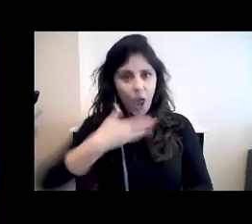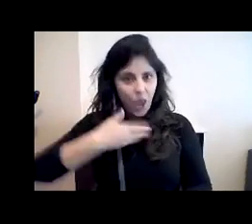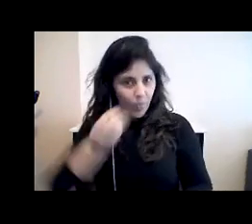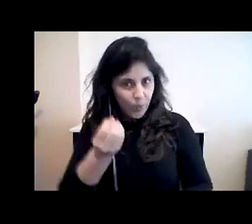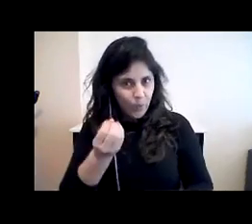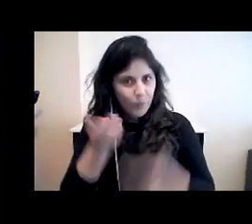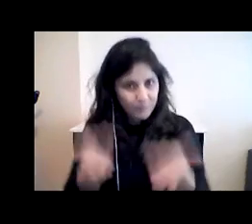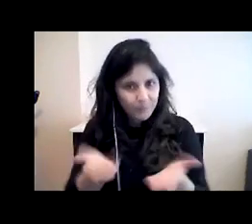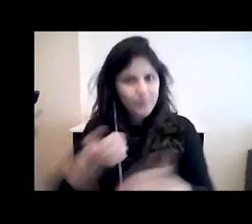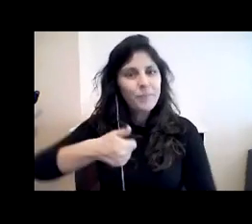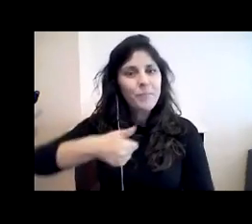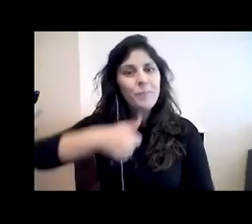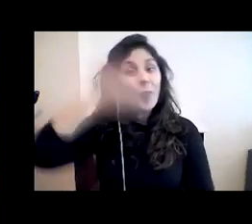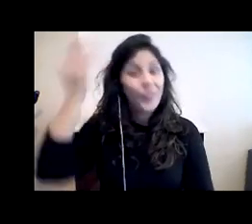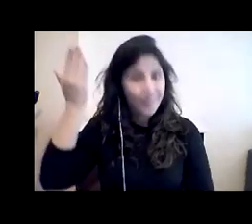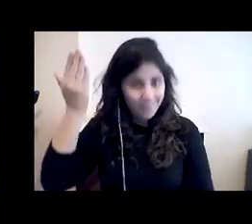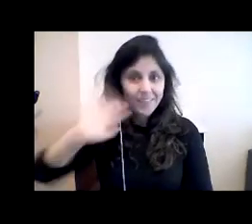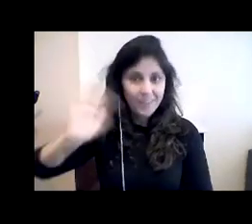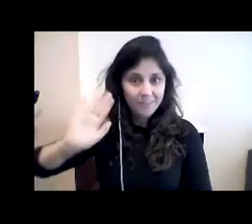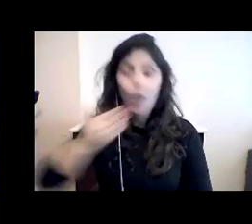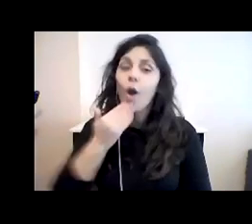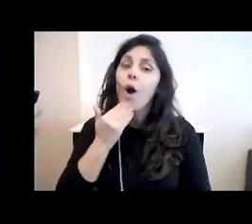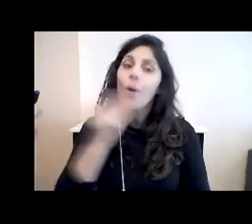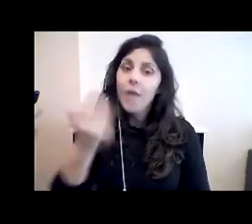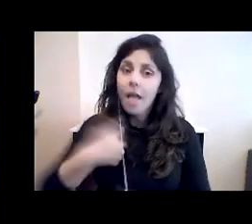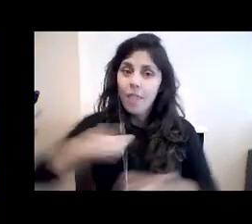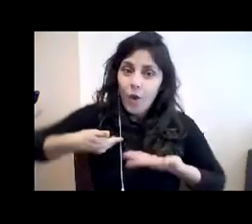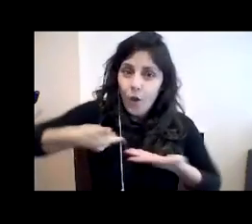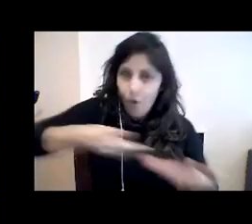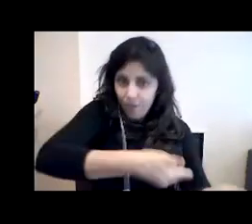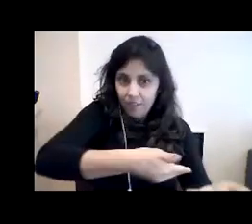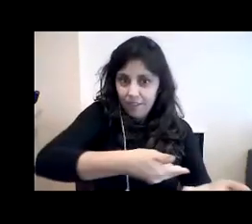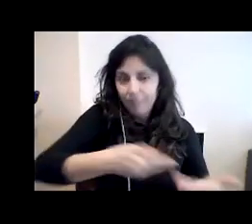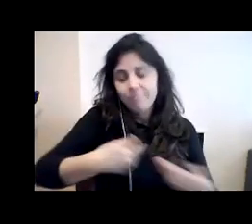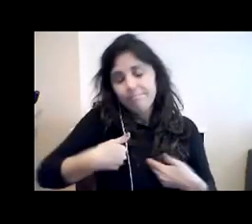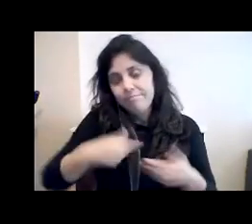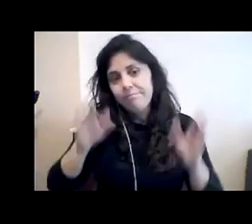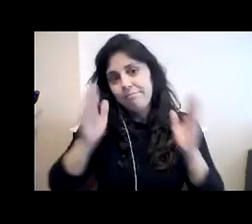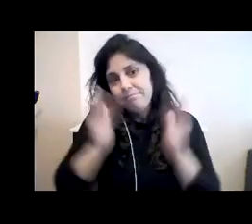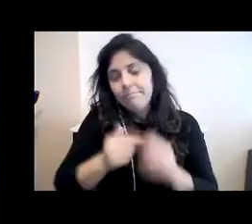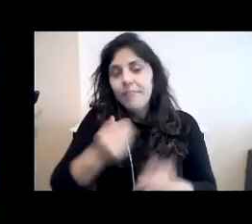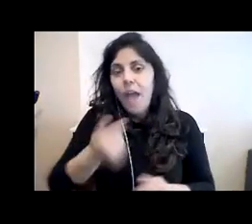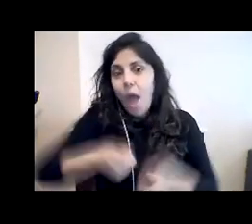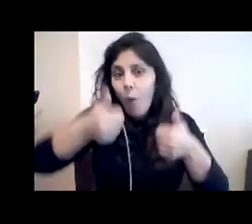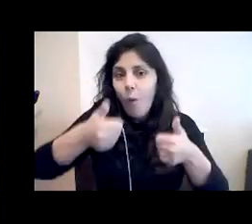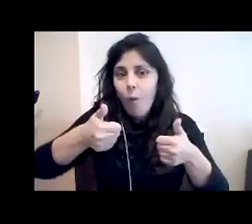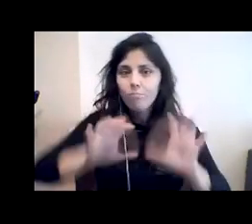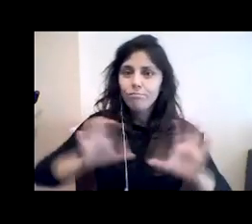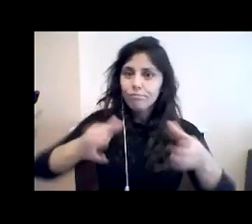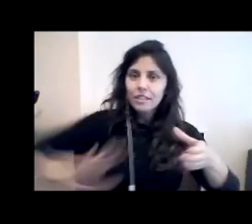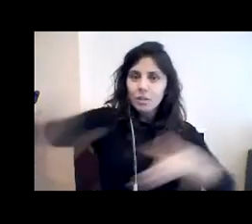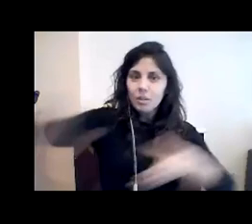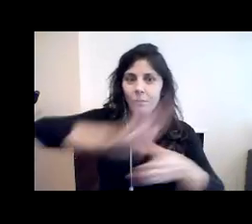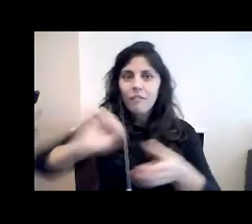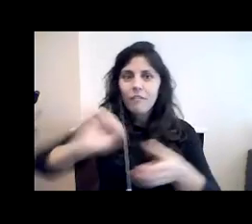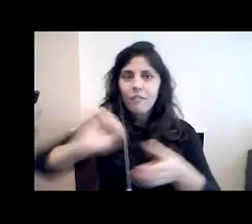Olá, bom dia. Antes de mais, agradecer o convite por parte da Jornada de Educação. É sempre bom que em espaços como este, em espaços à esquerda,